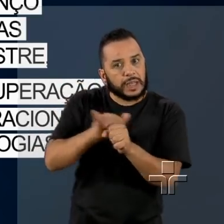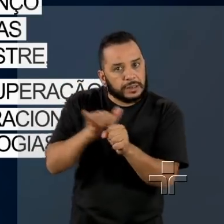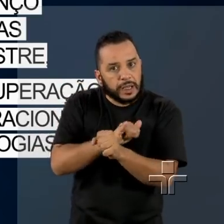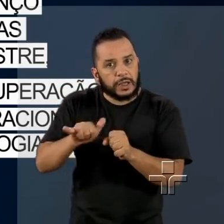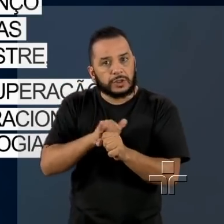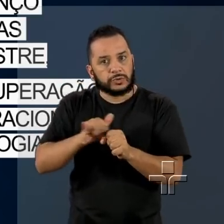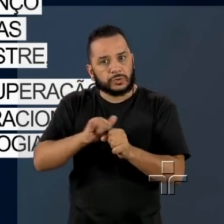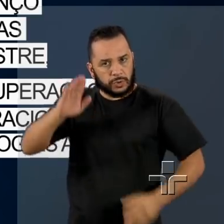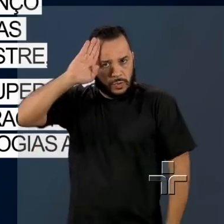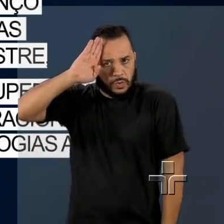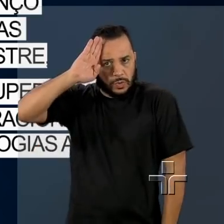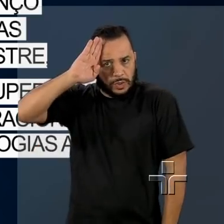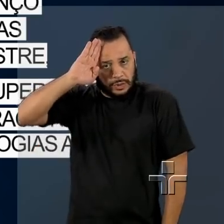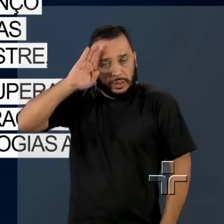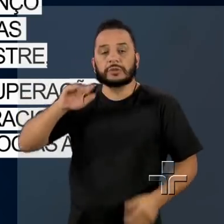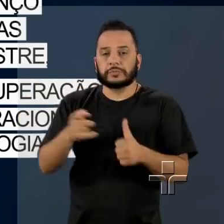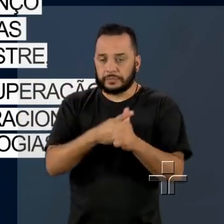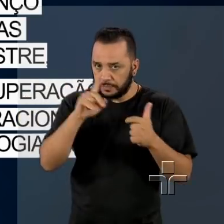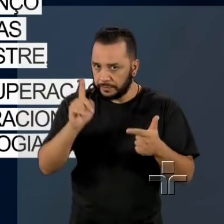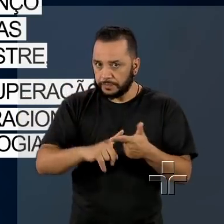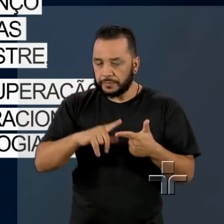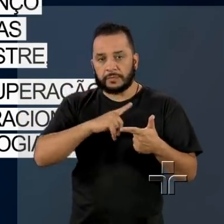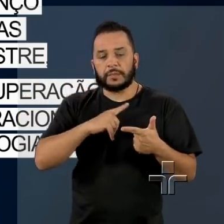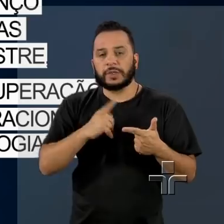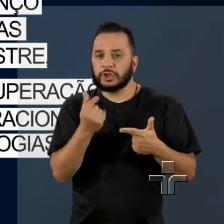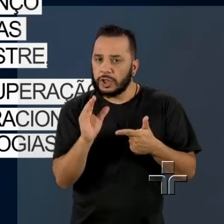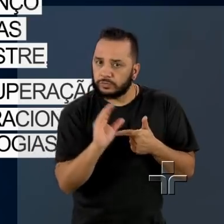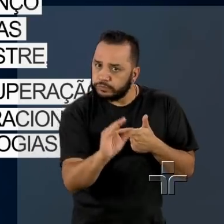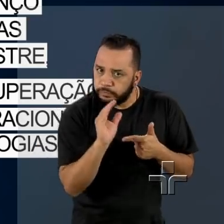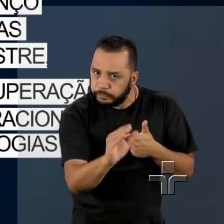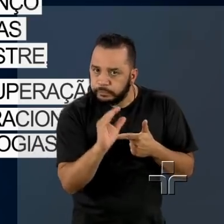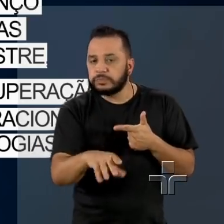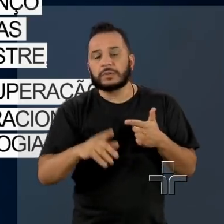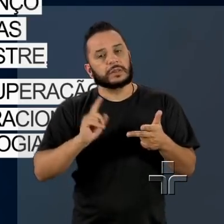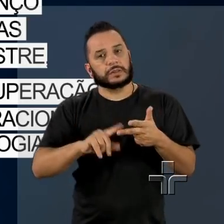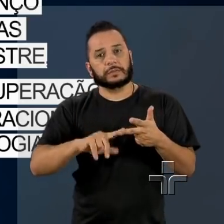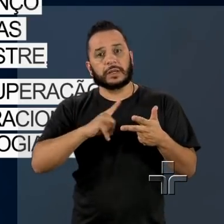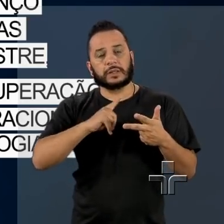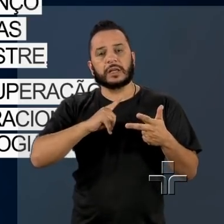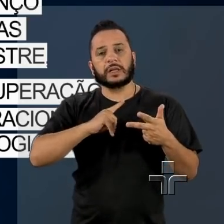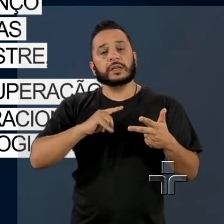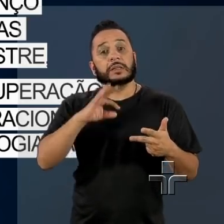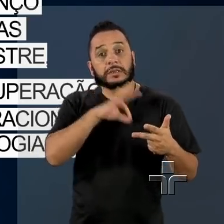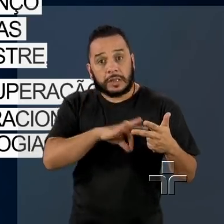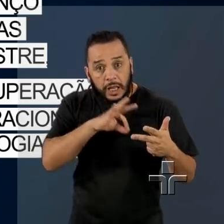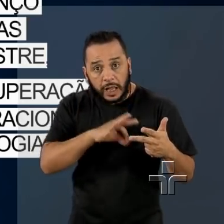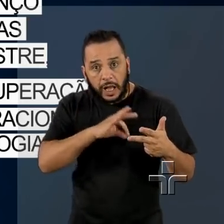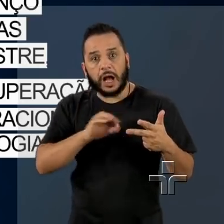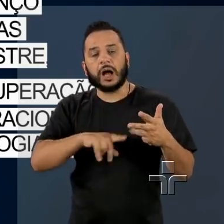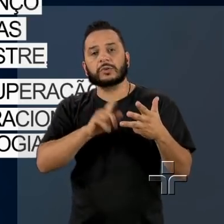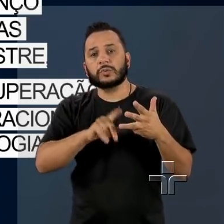à presidência. Os encontros levantam a discussão sobre uma possível interferência militar na política